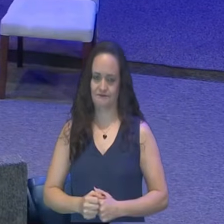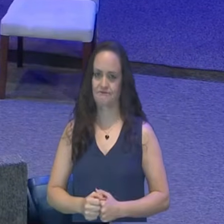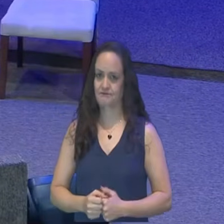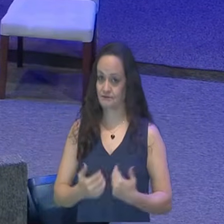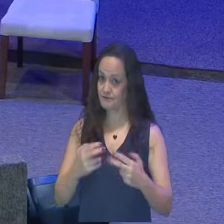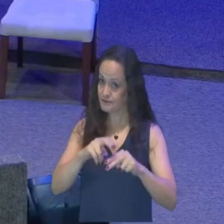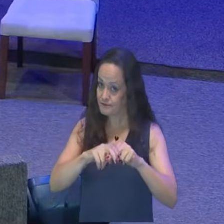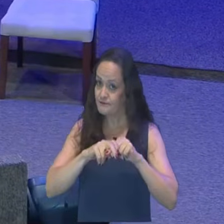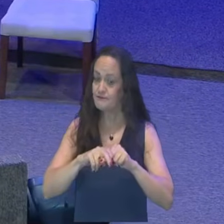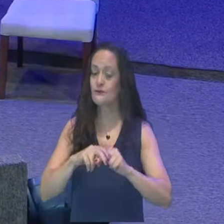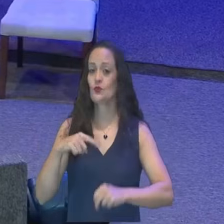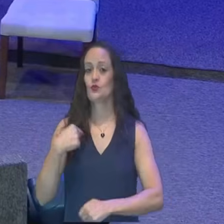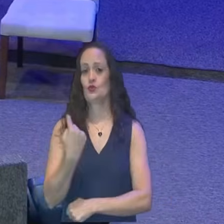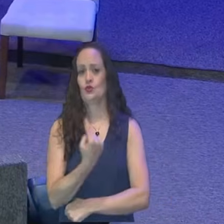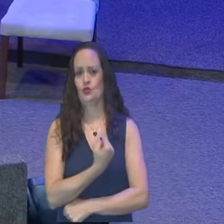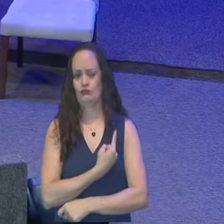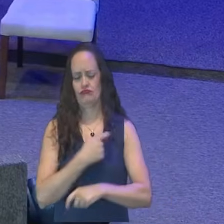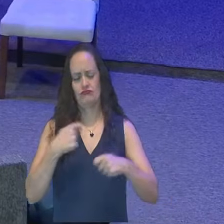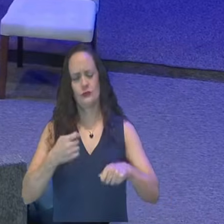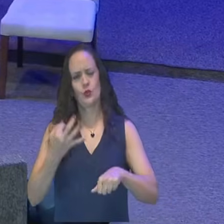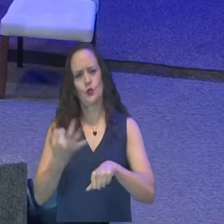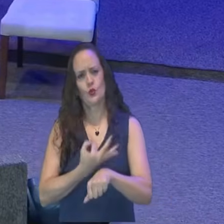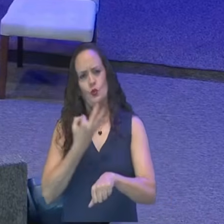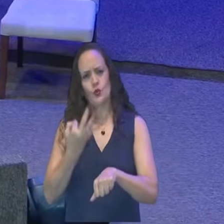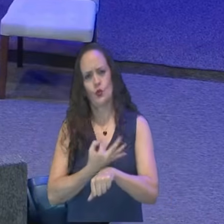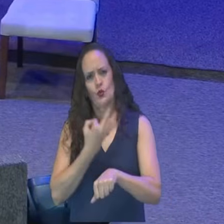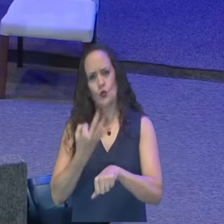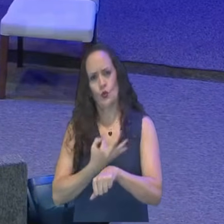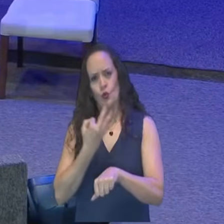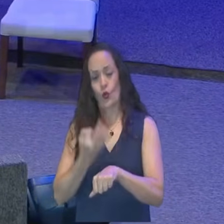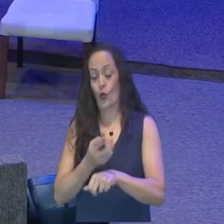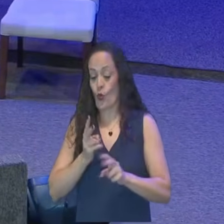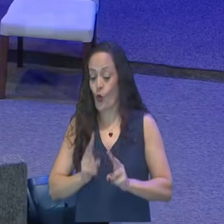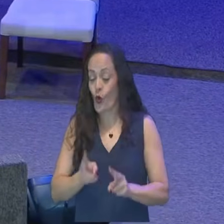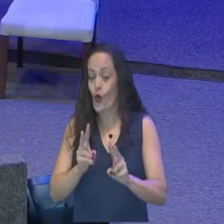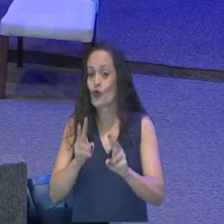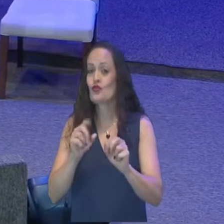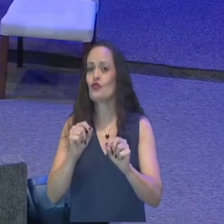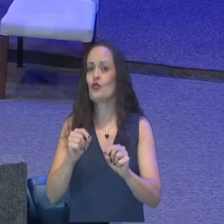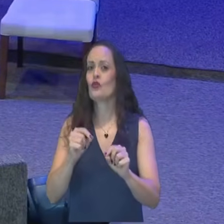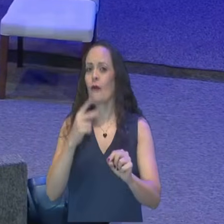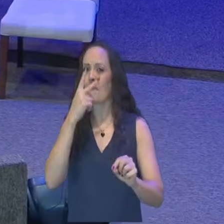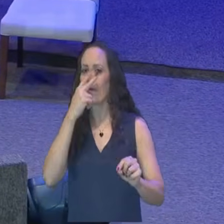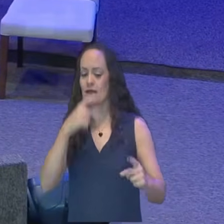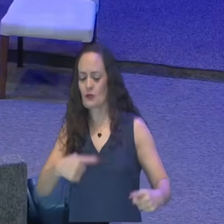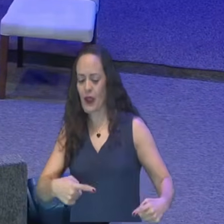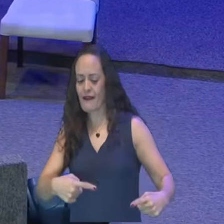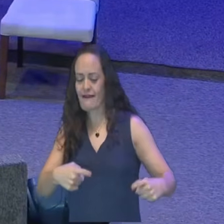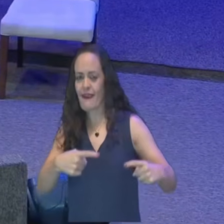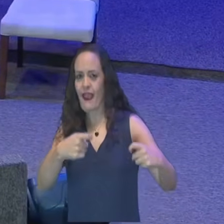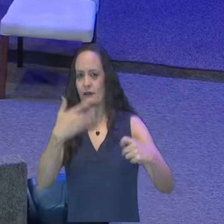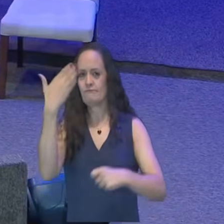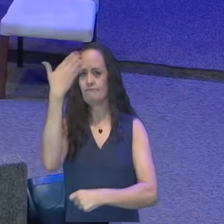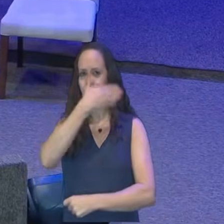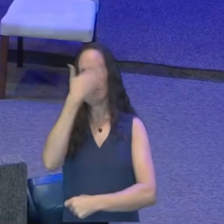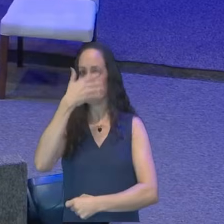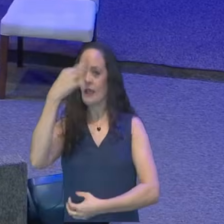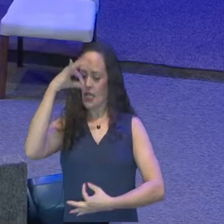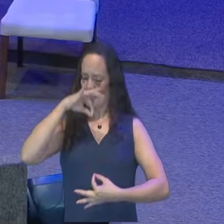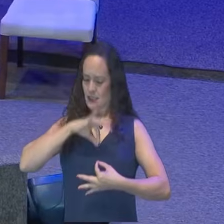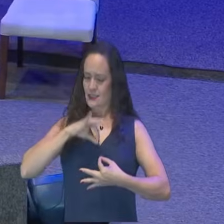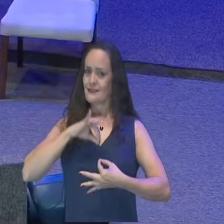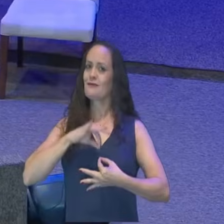E é por isso que nós vamos continuar essa série de mensagens de uma guerra invisível, e hoje